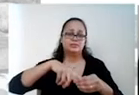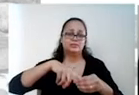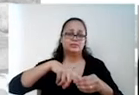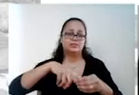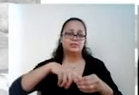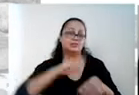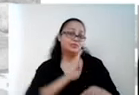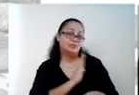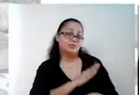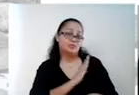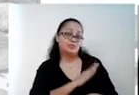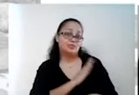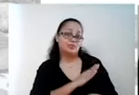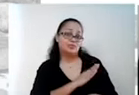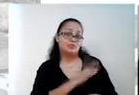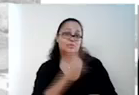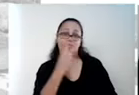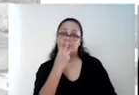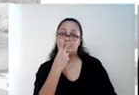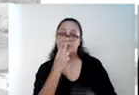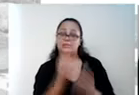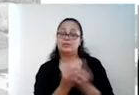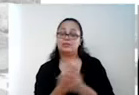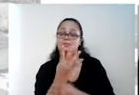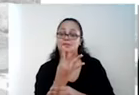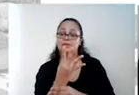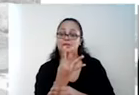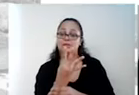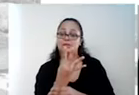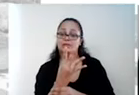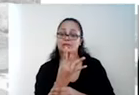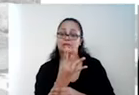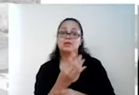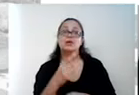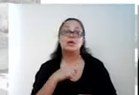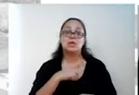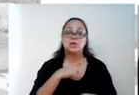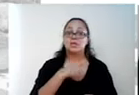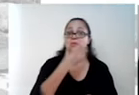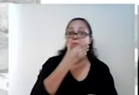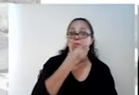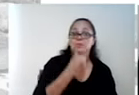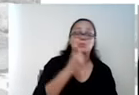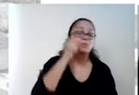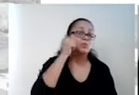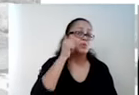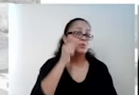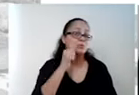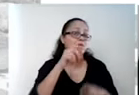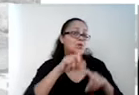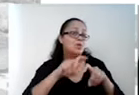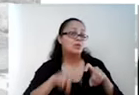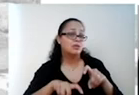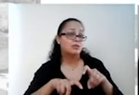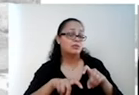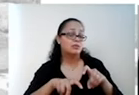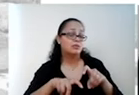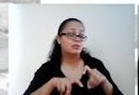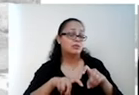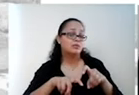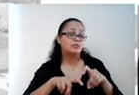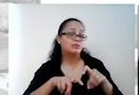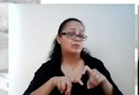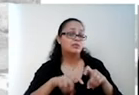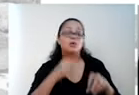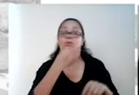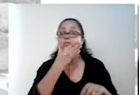coração. Esse prótalo tem órgãos sexuais masculinos e femininos. Masculino, o anterídeo,